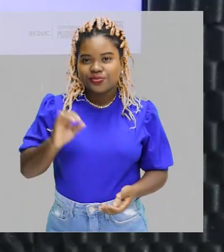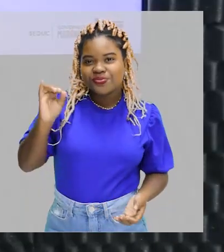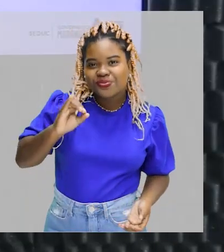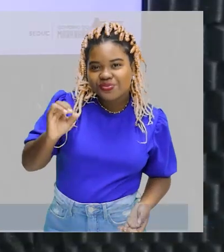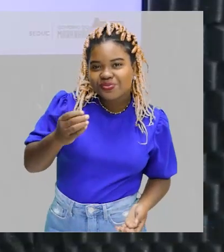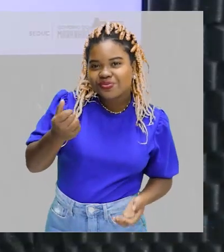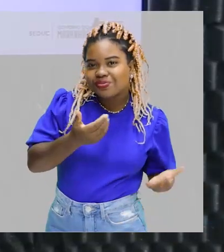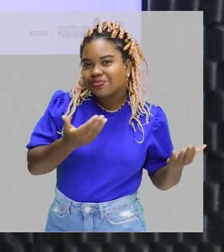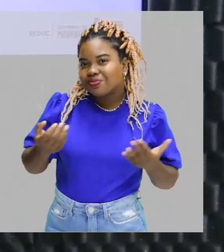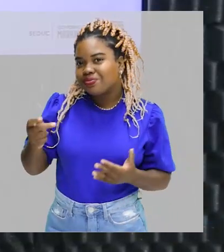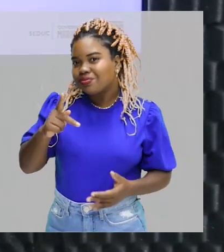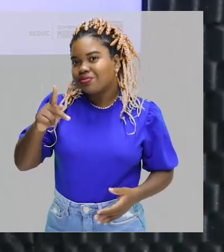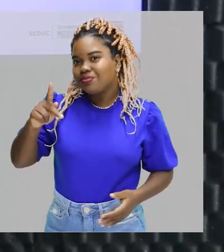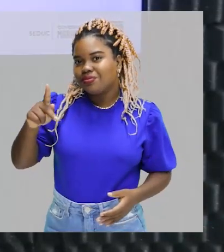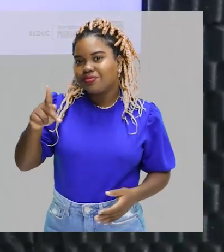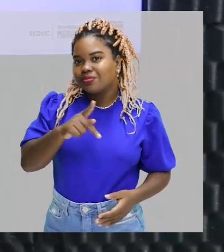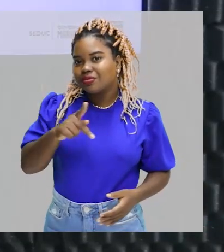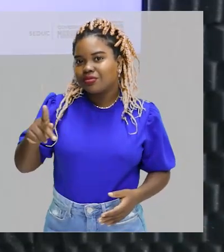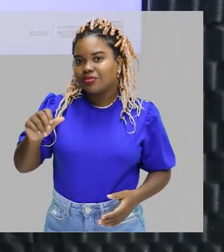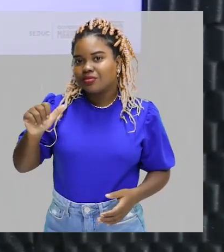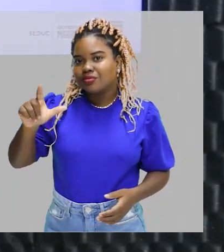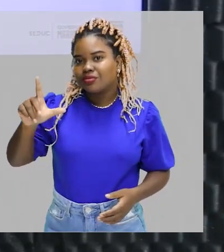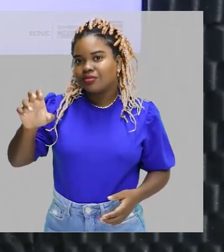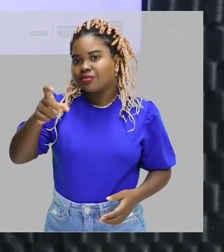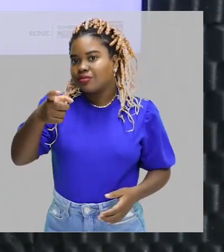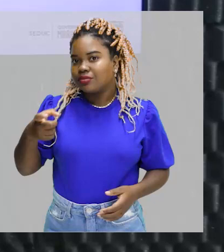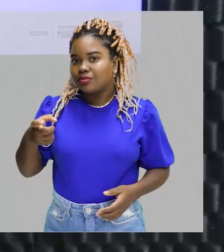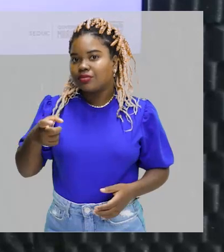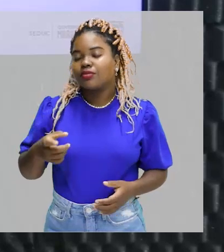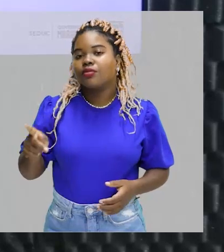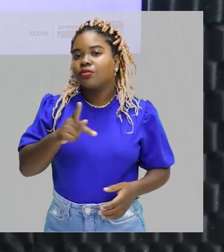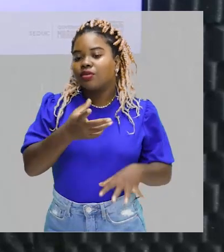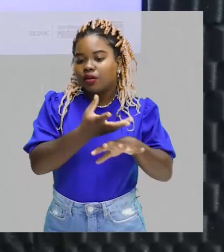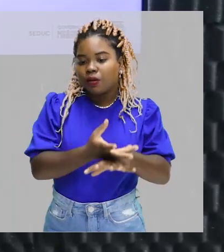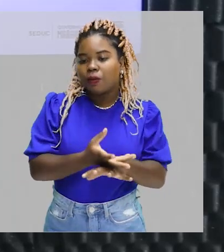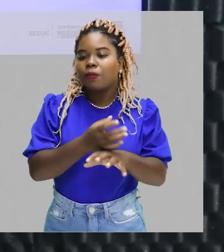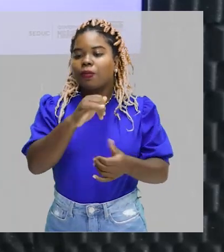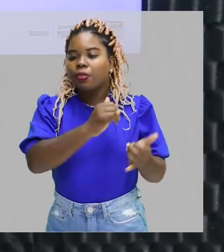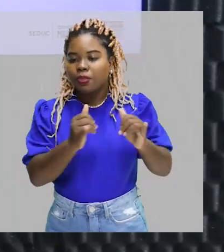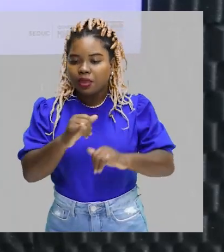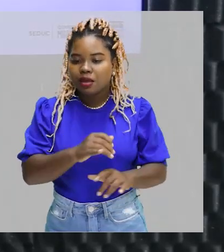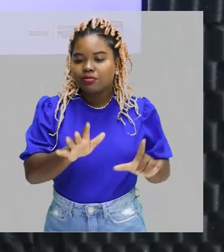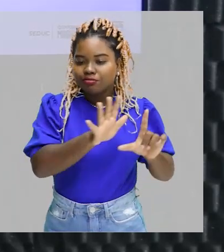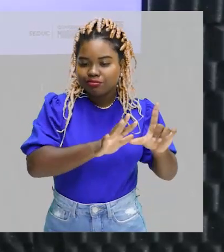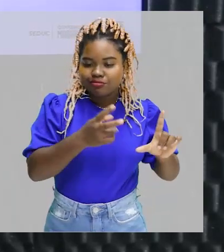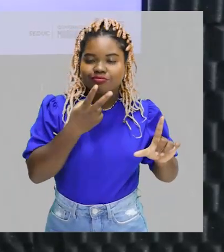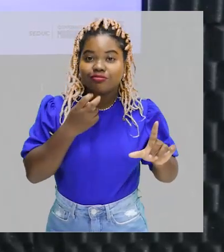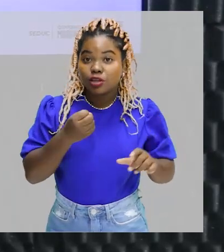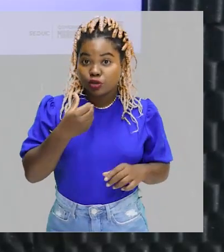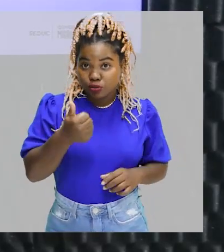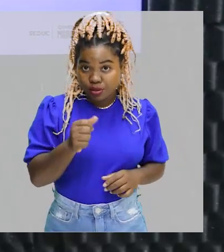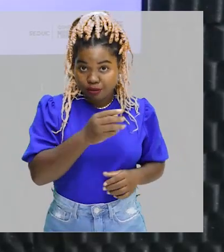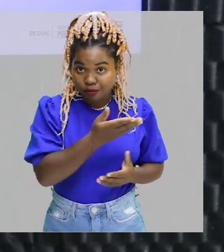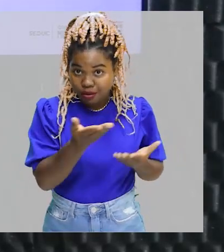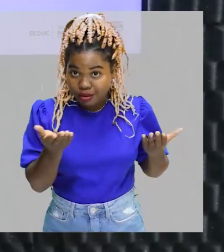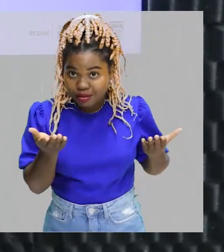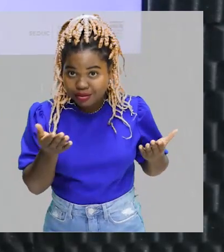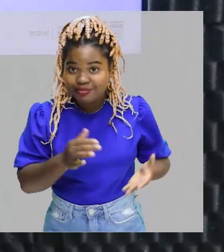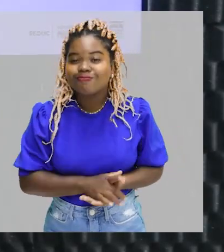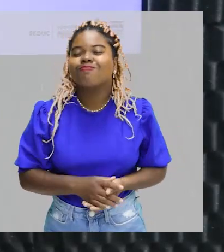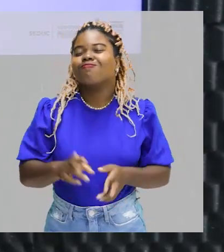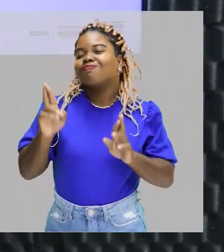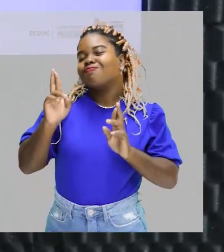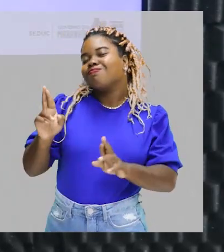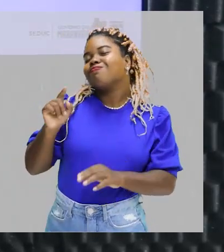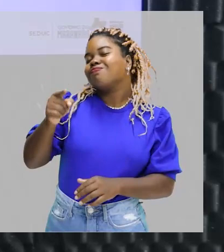Olá, turma! Sejam todos bem-vindos. Professor Alex Ferreira, professor de Química da plataforma Gonçalves Dias. Tudo bem com vocês, turma? Bom, espero